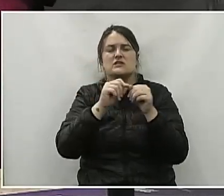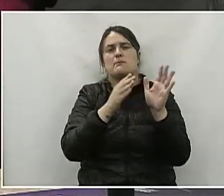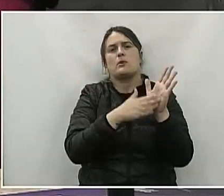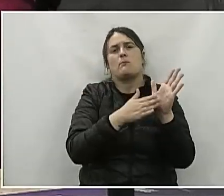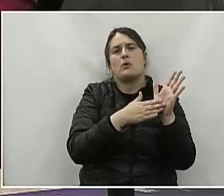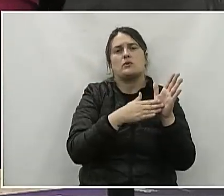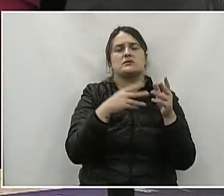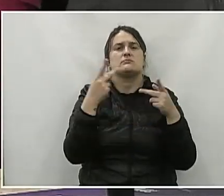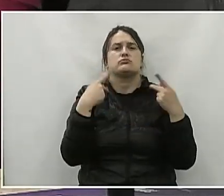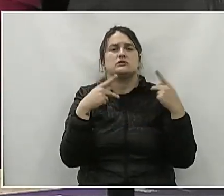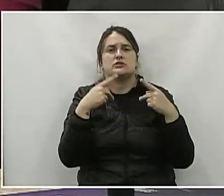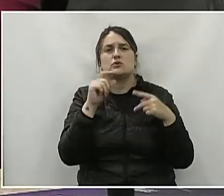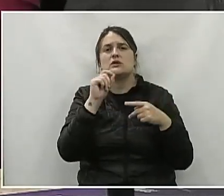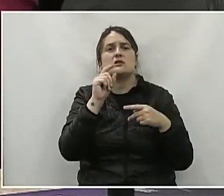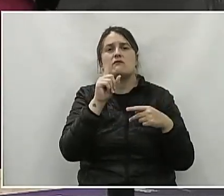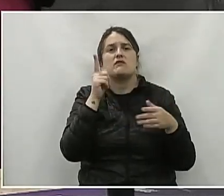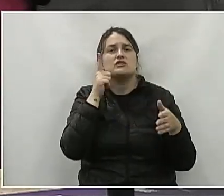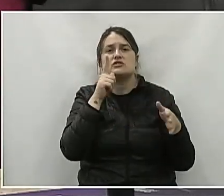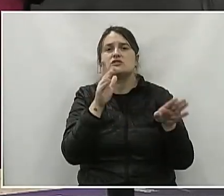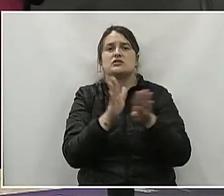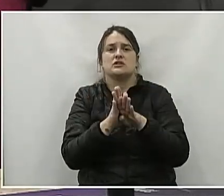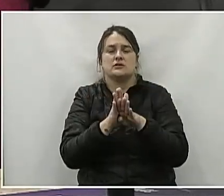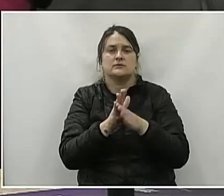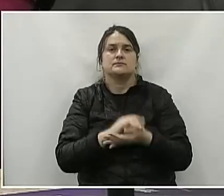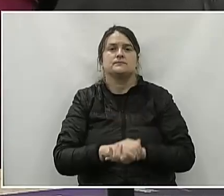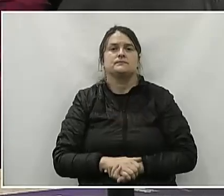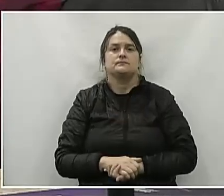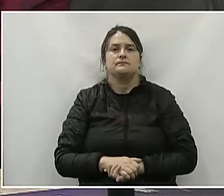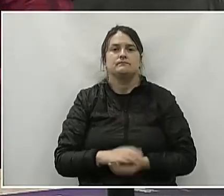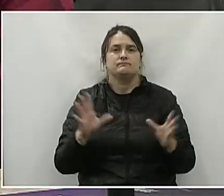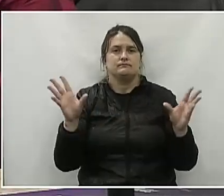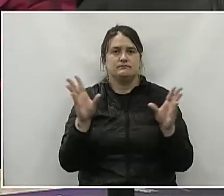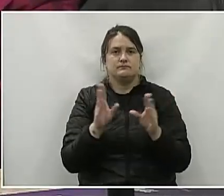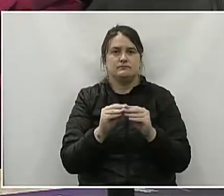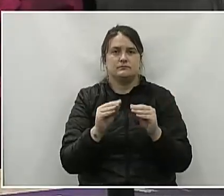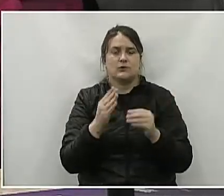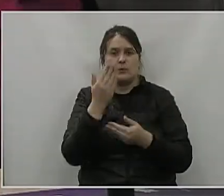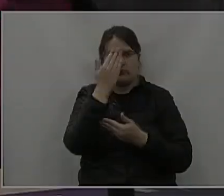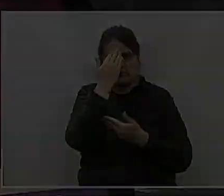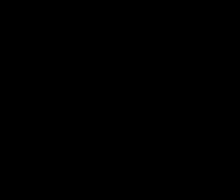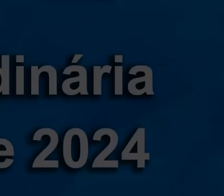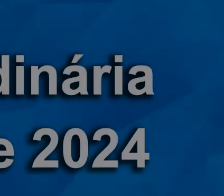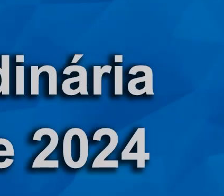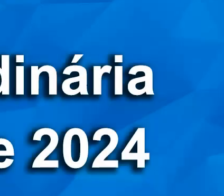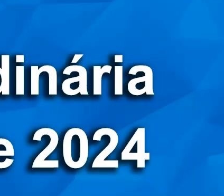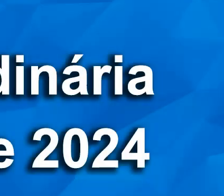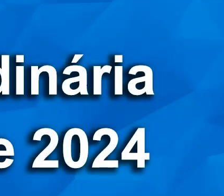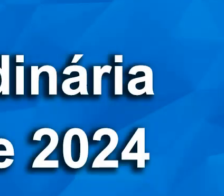propaganda do que não vai chegar, tem que ser feita. Seria isso essa noite. Obrigada.